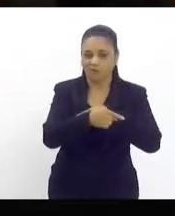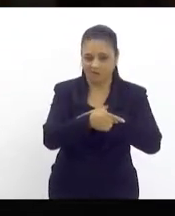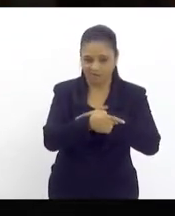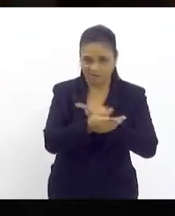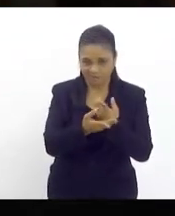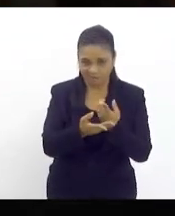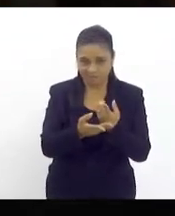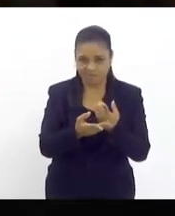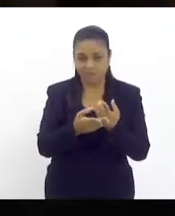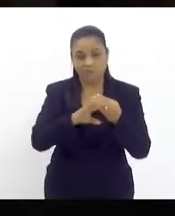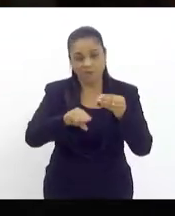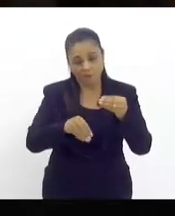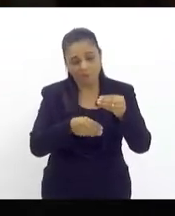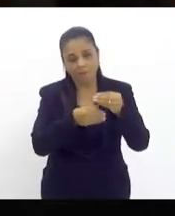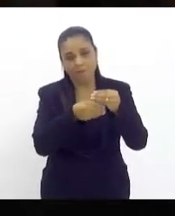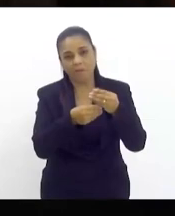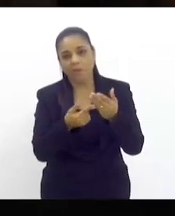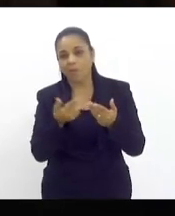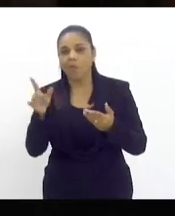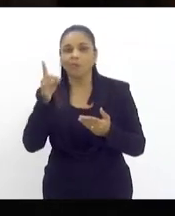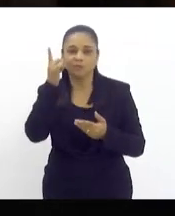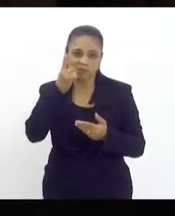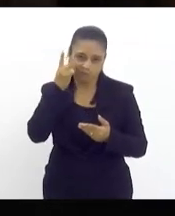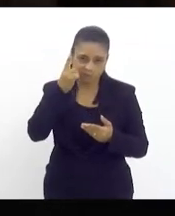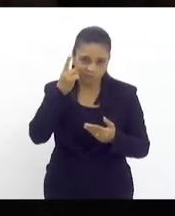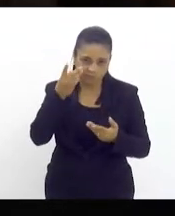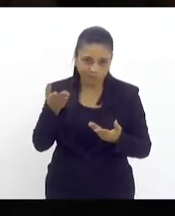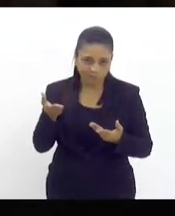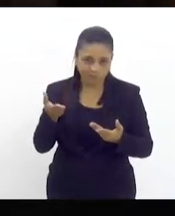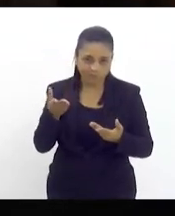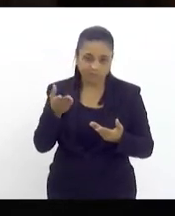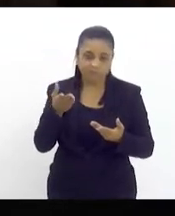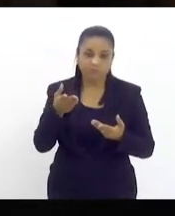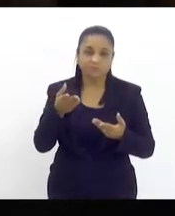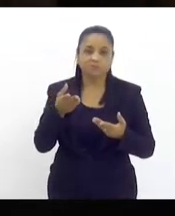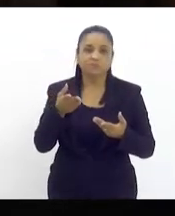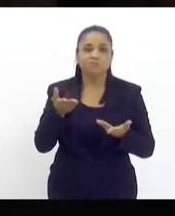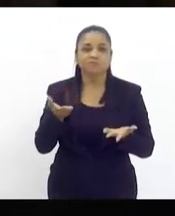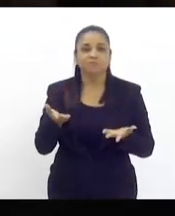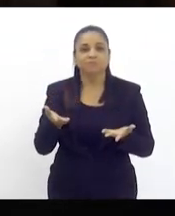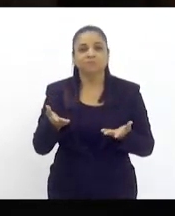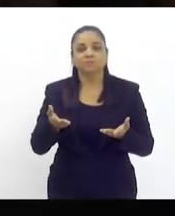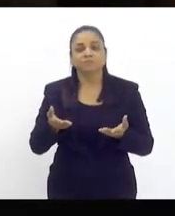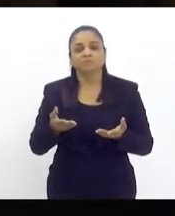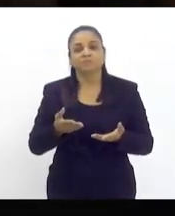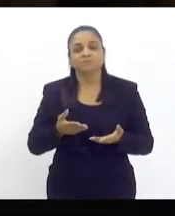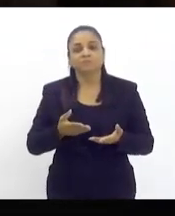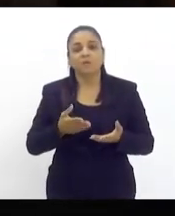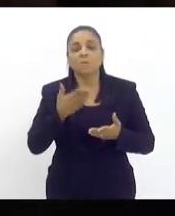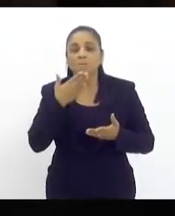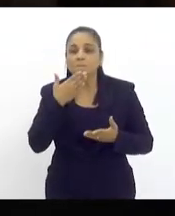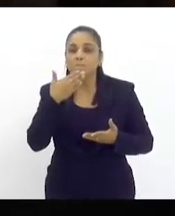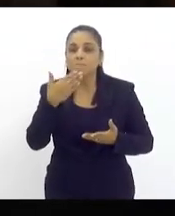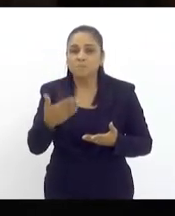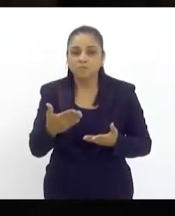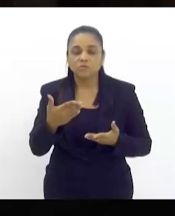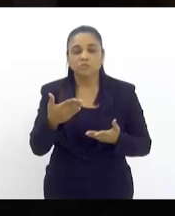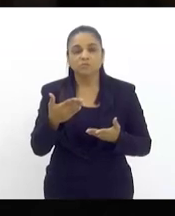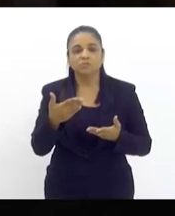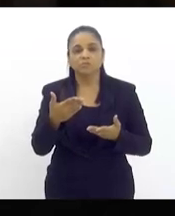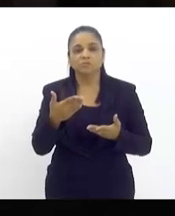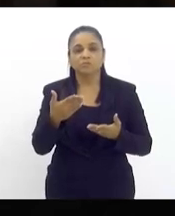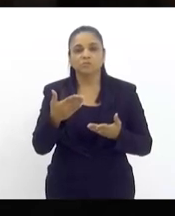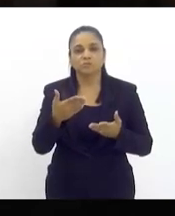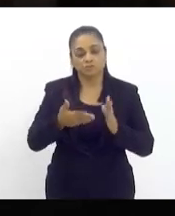Emenda apresentada por um outro Deputado que justamente pedir a solicitava